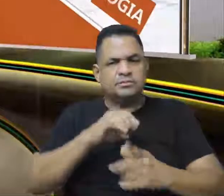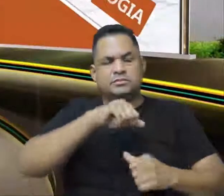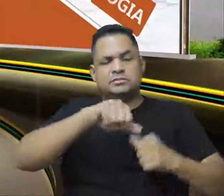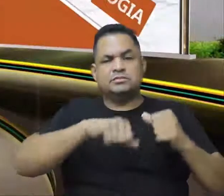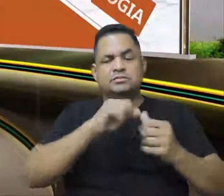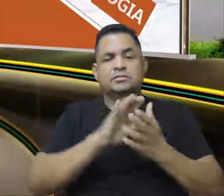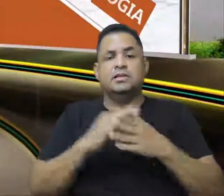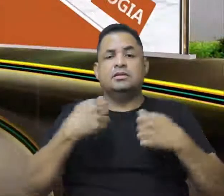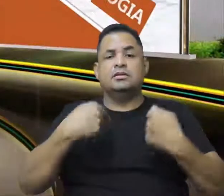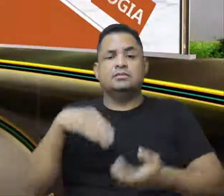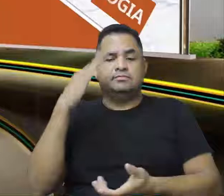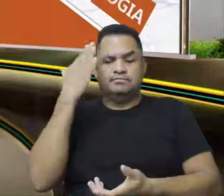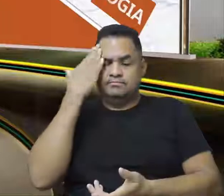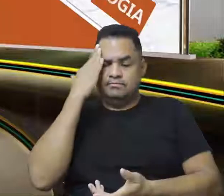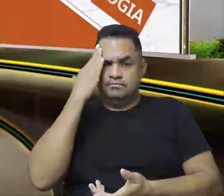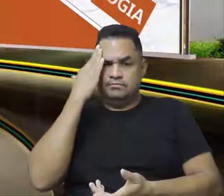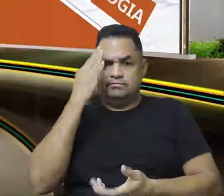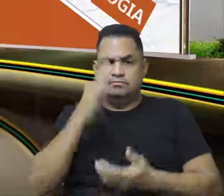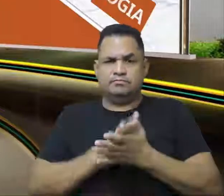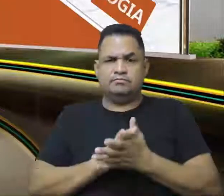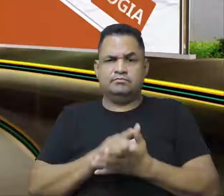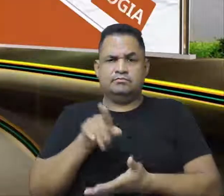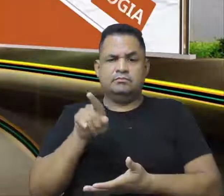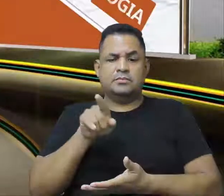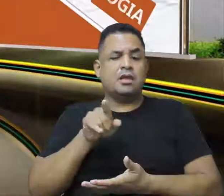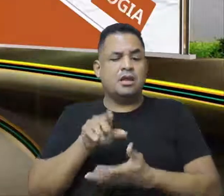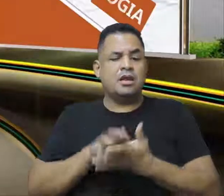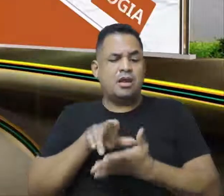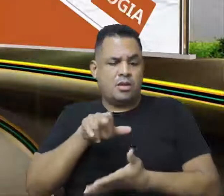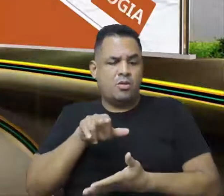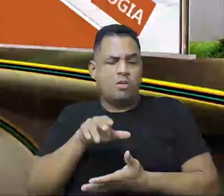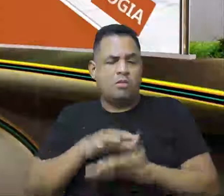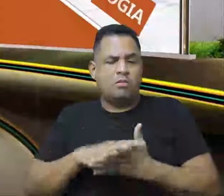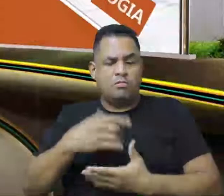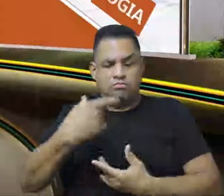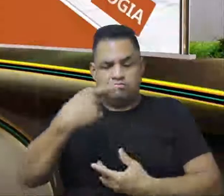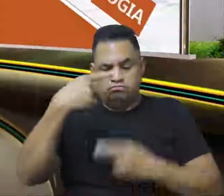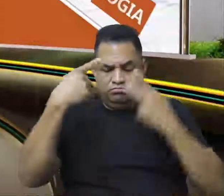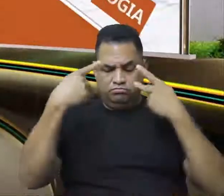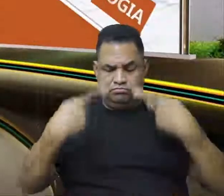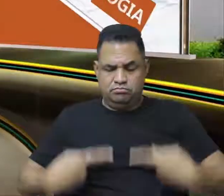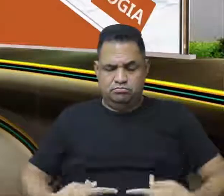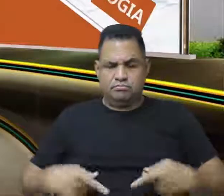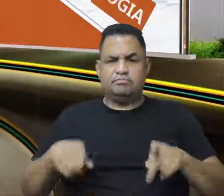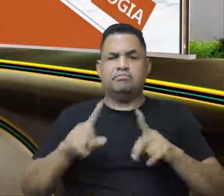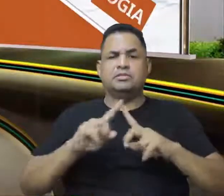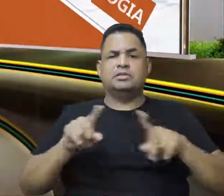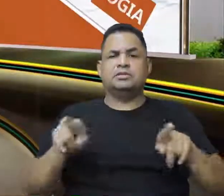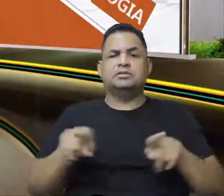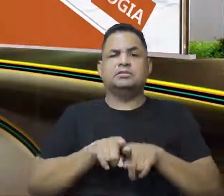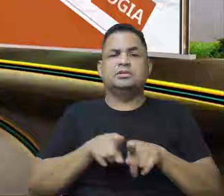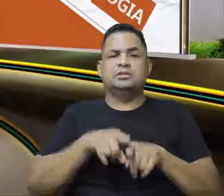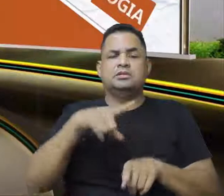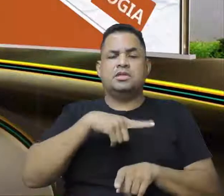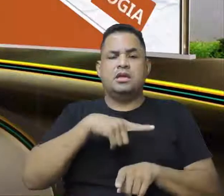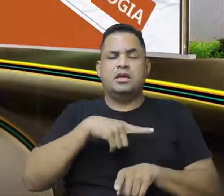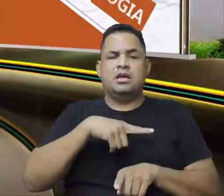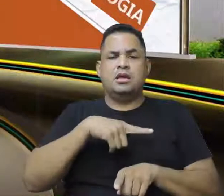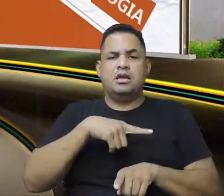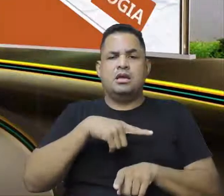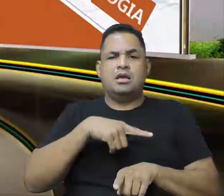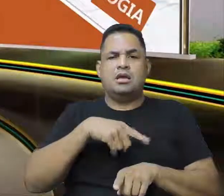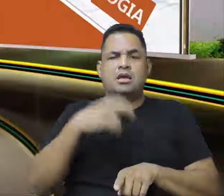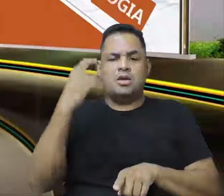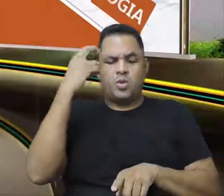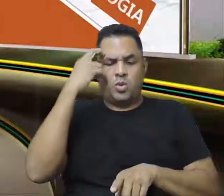eu entender que o outro, ele é igual a mim como ser humano, mas ele também tem a cultura dele. Ele também,